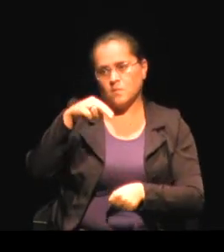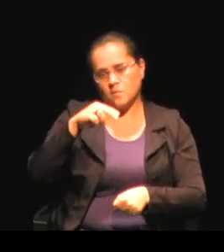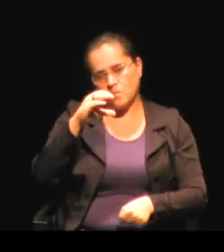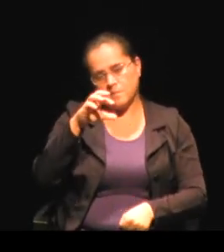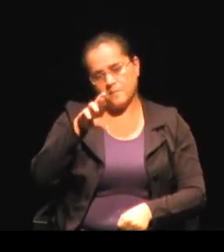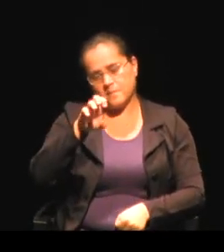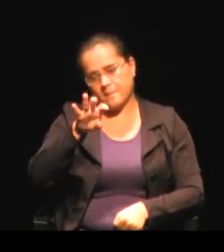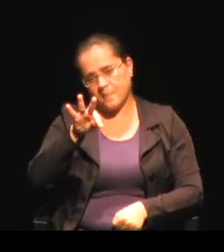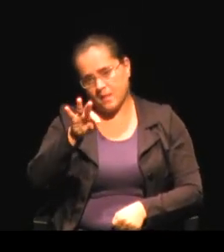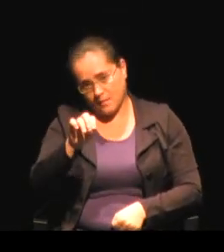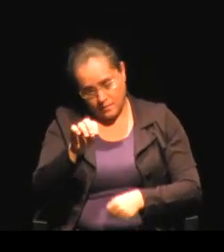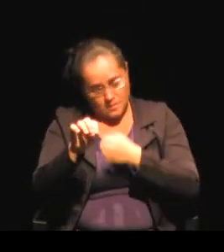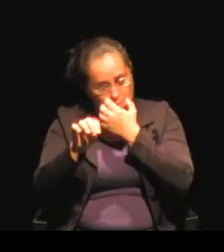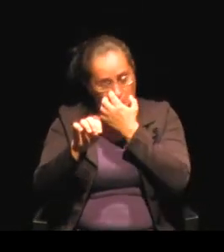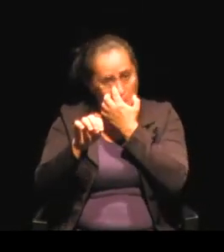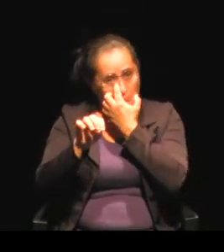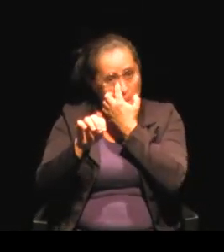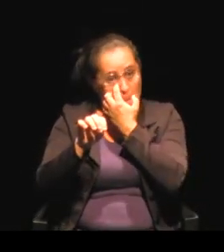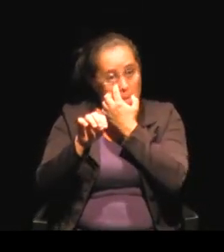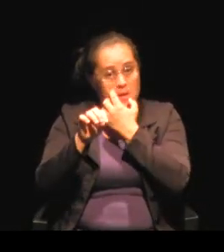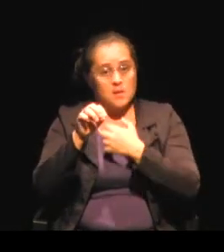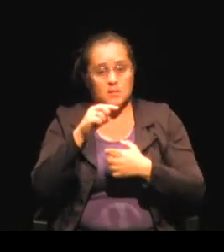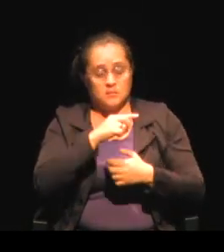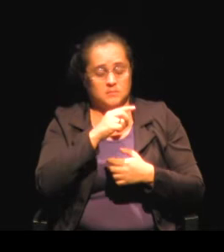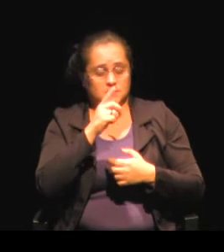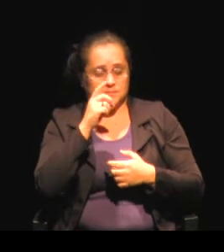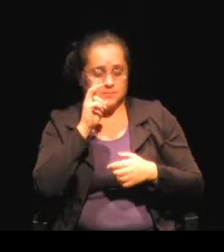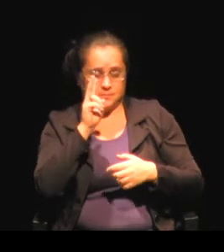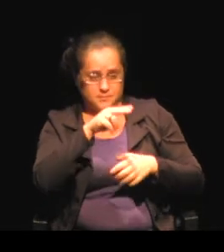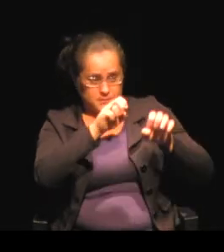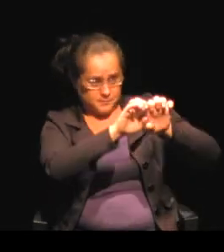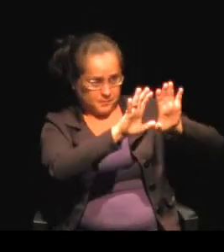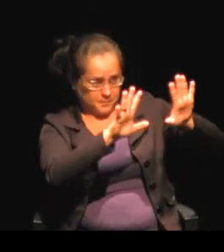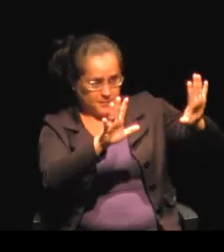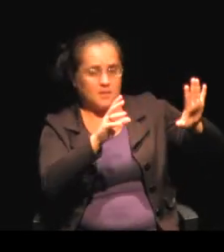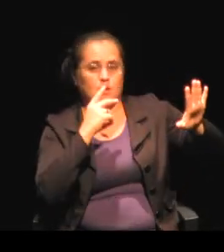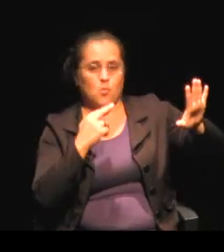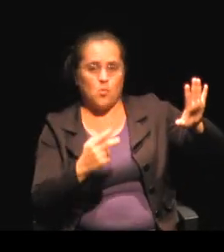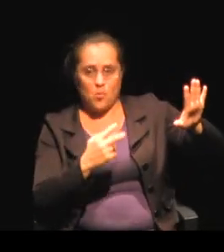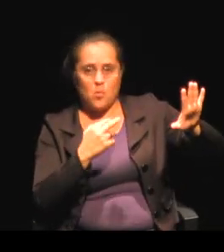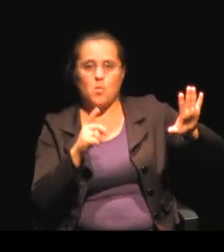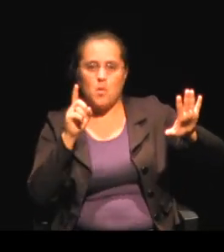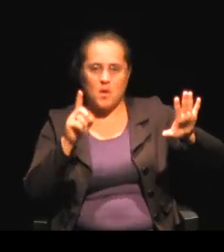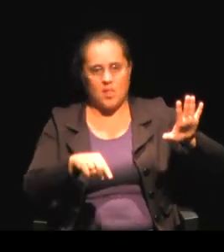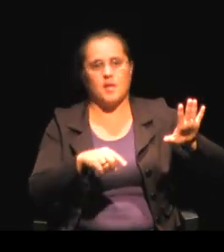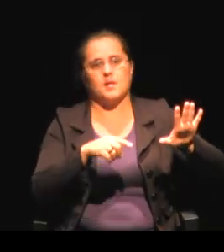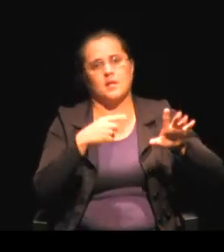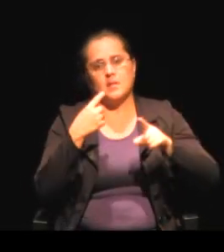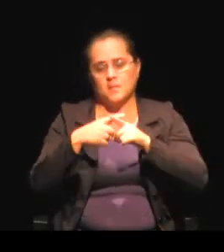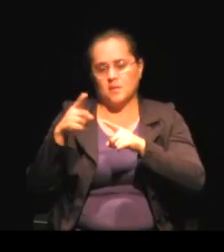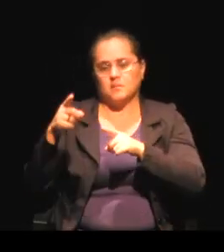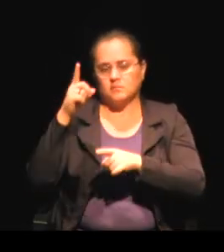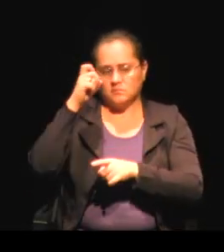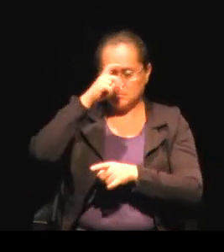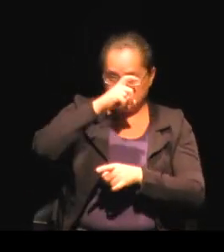um pouco barrento mesmo, que nos remete a essa coisa dos leitos secos do Rio do Sertão, a essa bruteza, né,